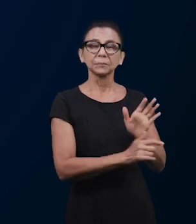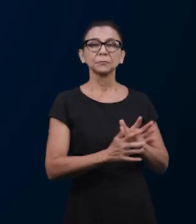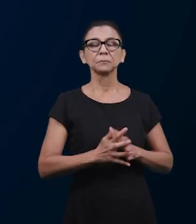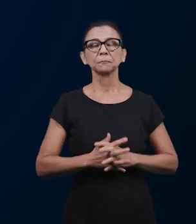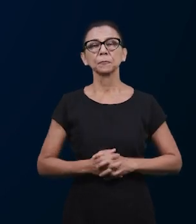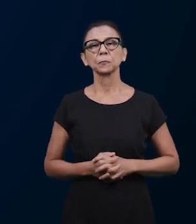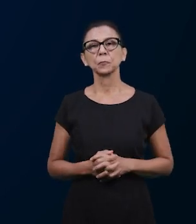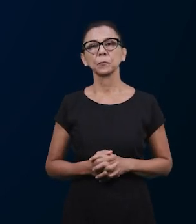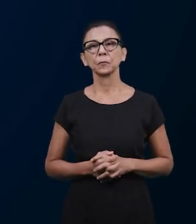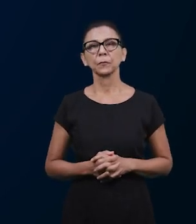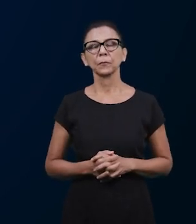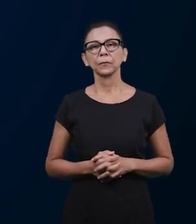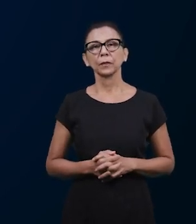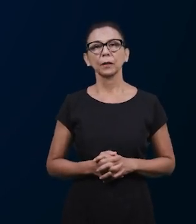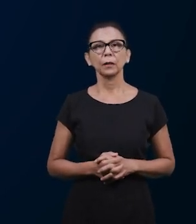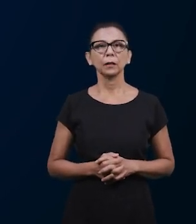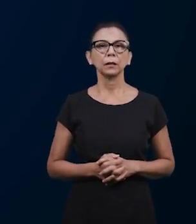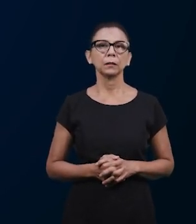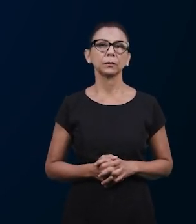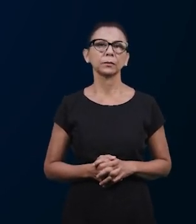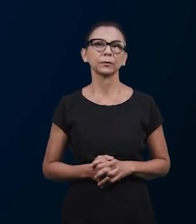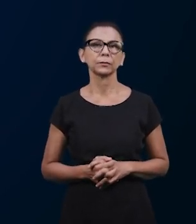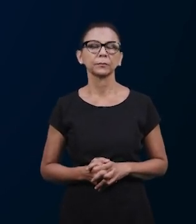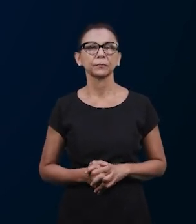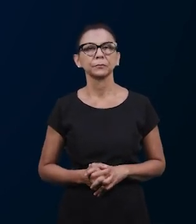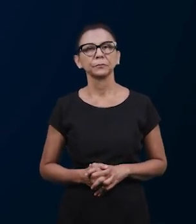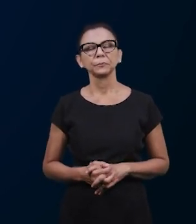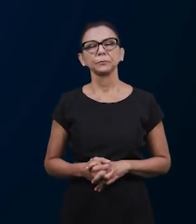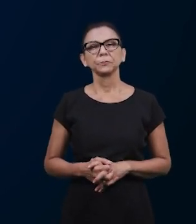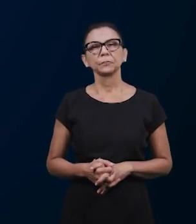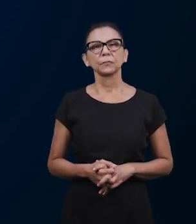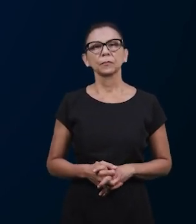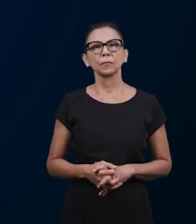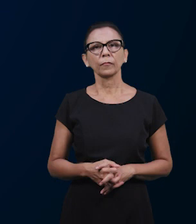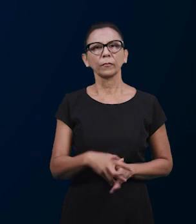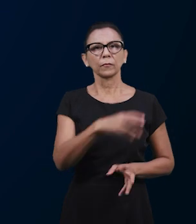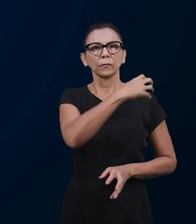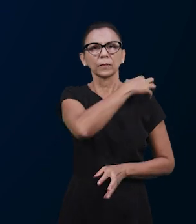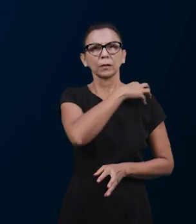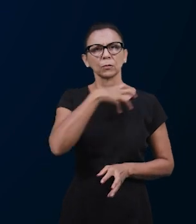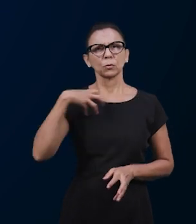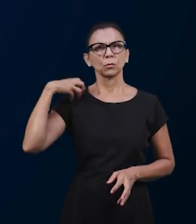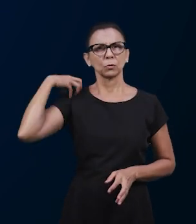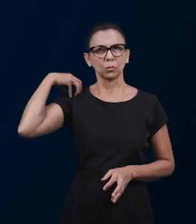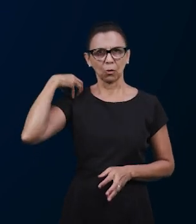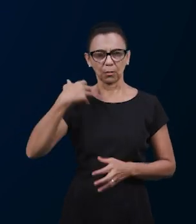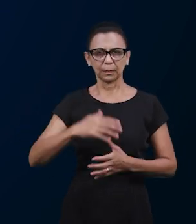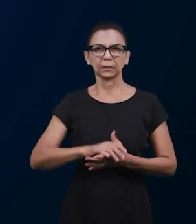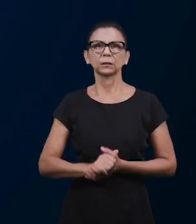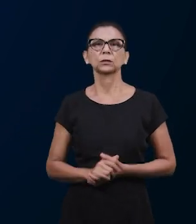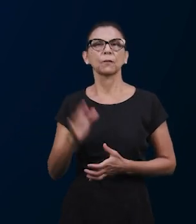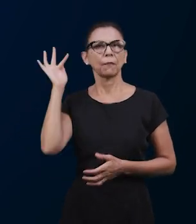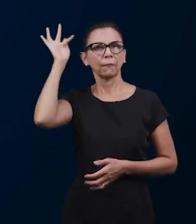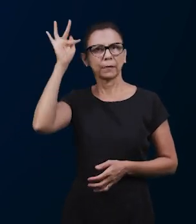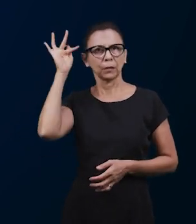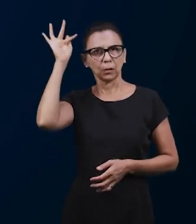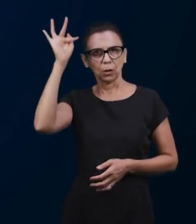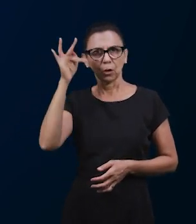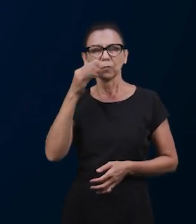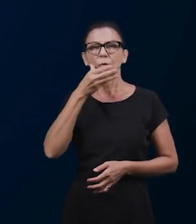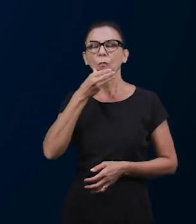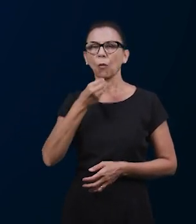com perguntas. Sócrates, que era considerado o pai da filosofia, ele já dizia que o homem sábio